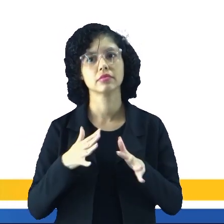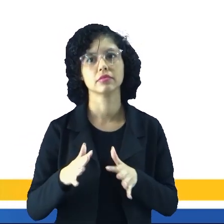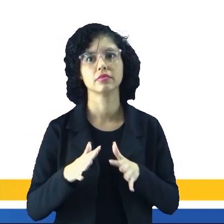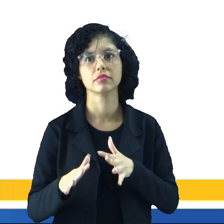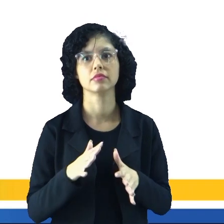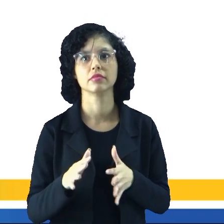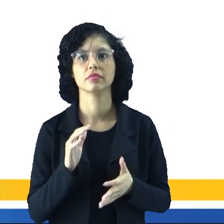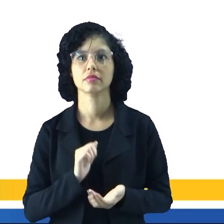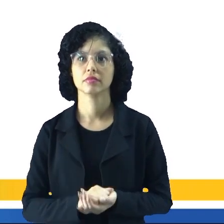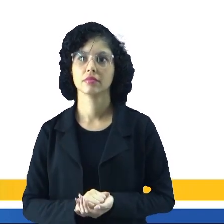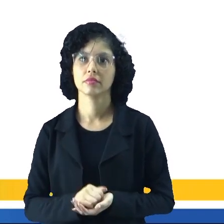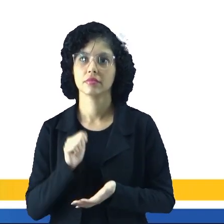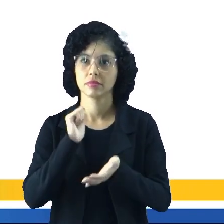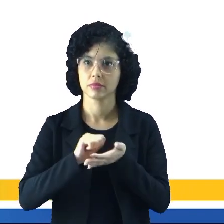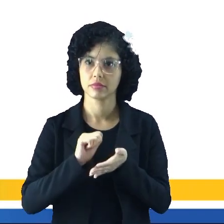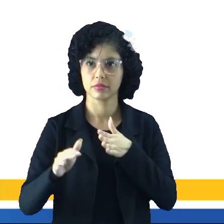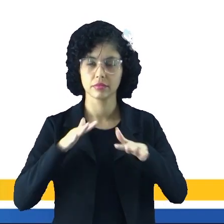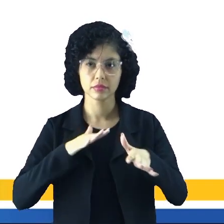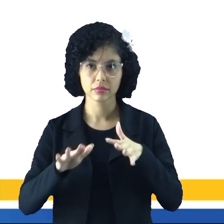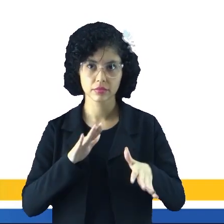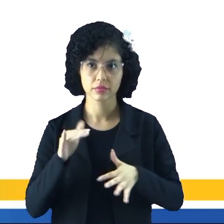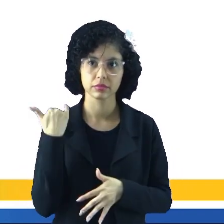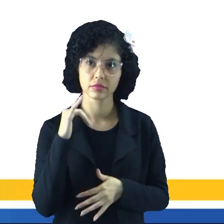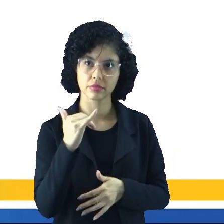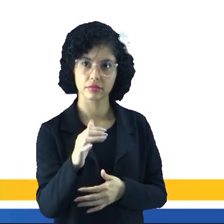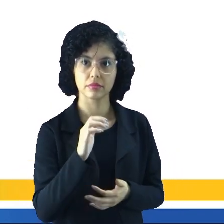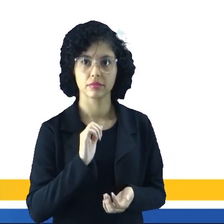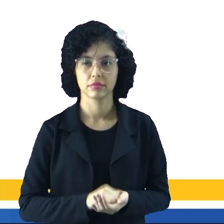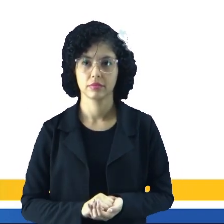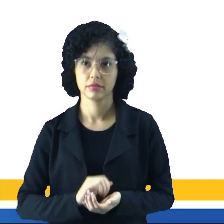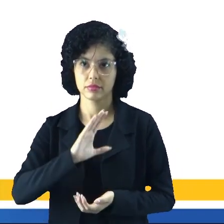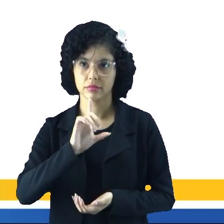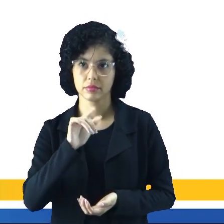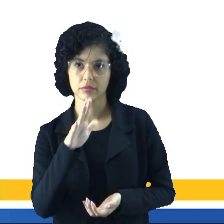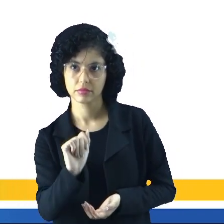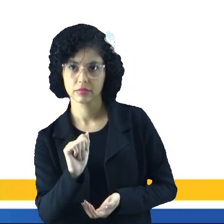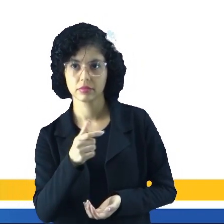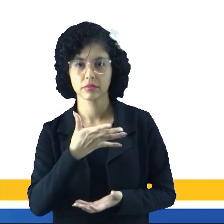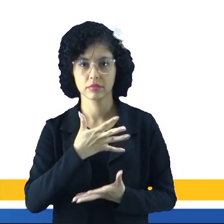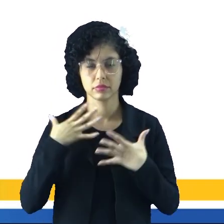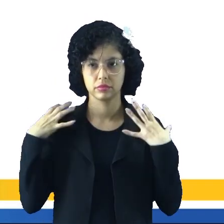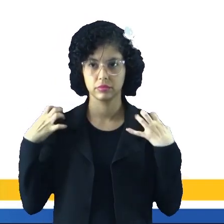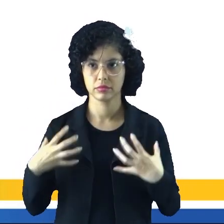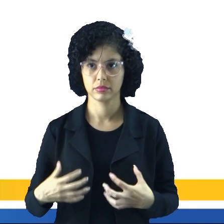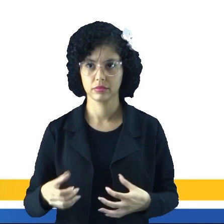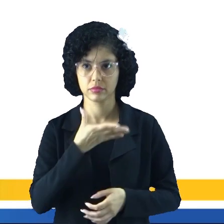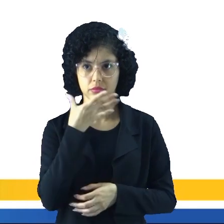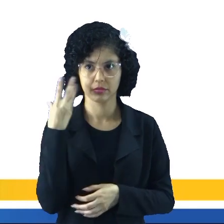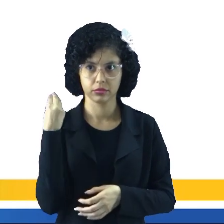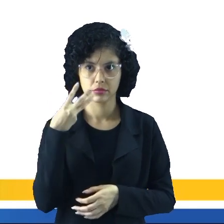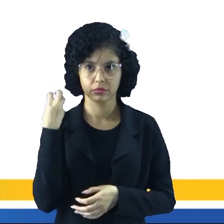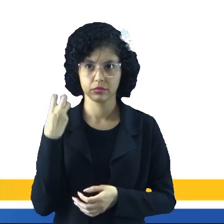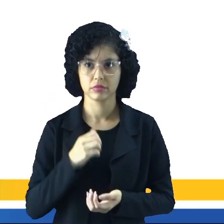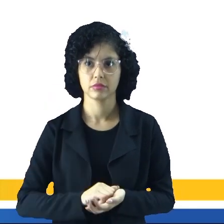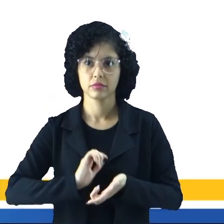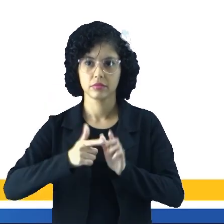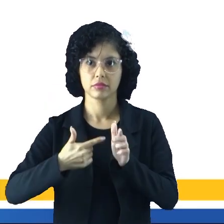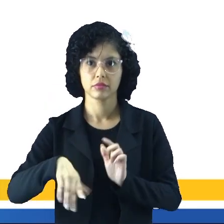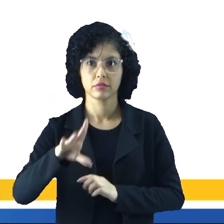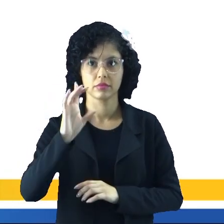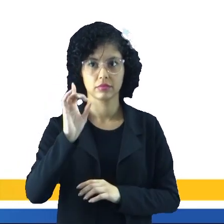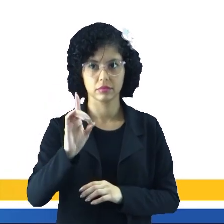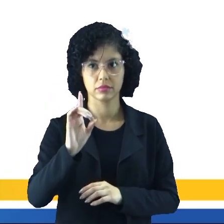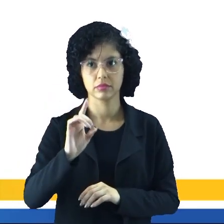de elétrons, anotem, movimentação de elétrons entre a calça e o pelo do gato. Então,